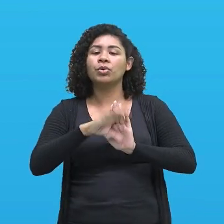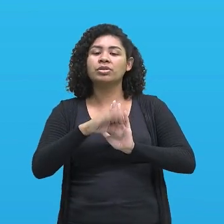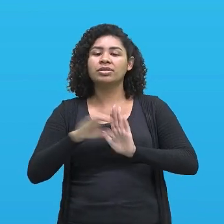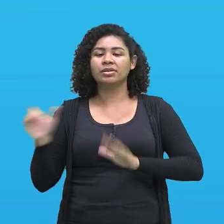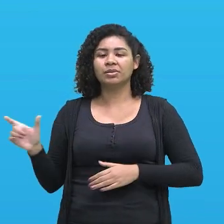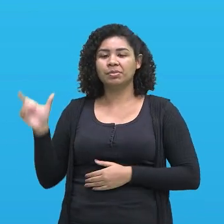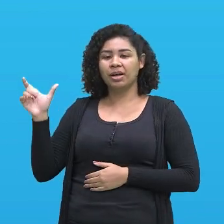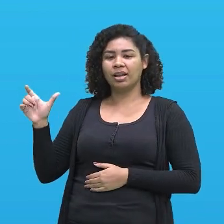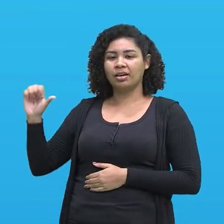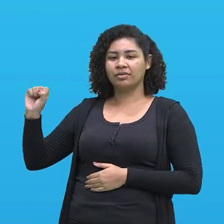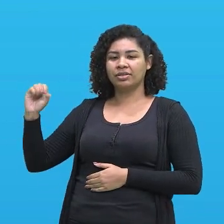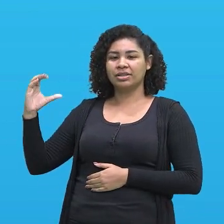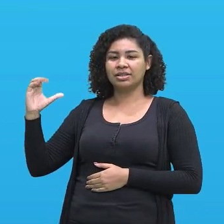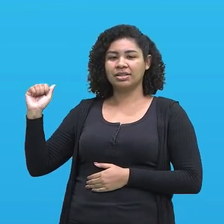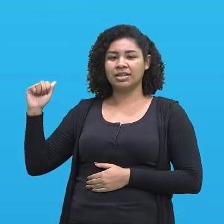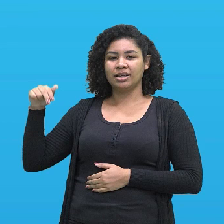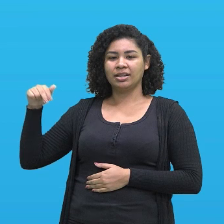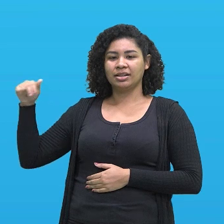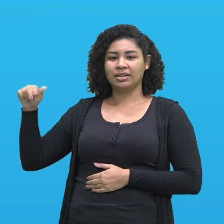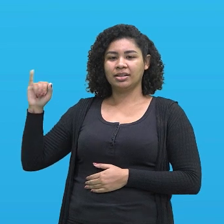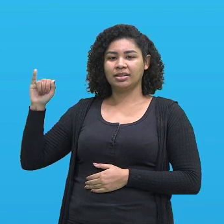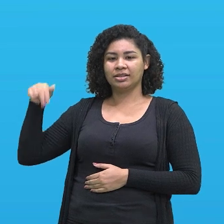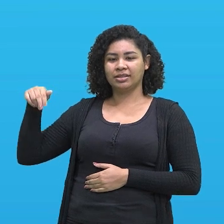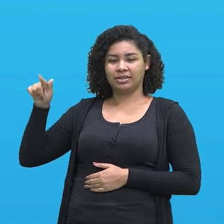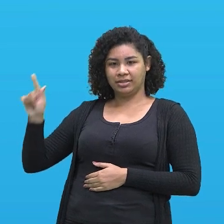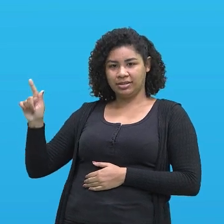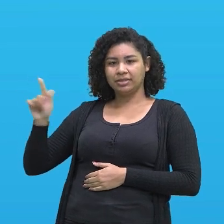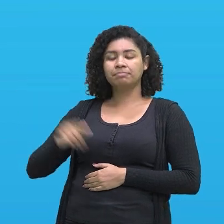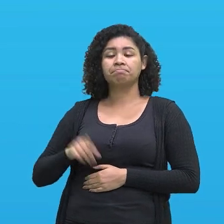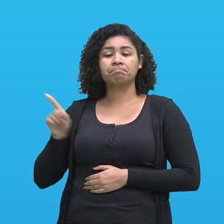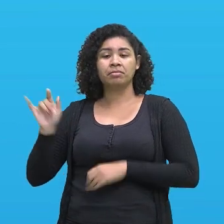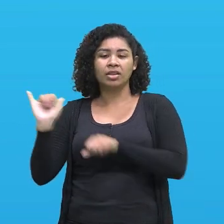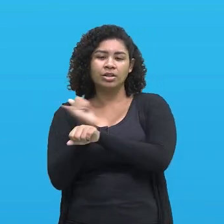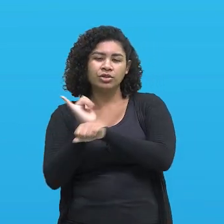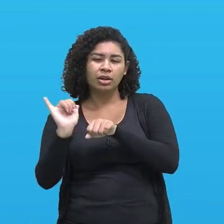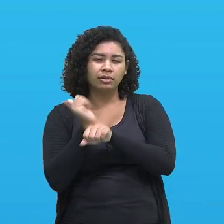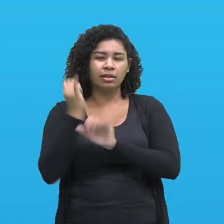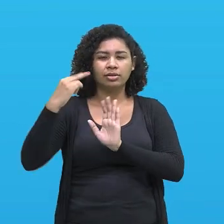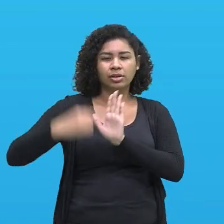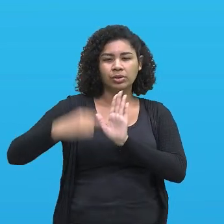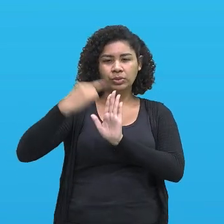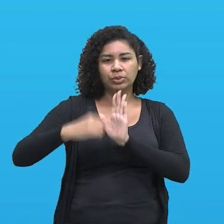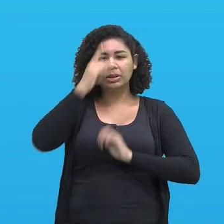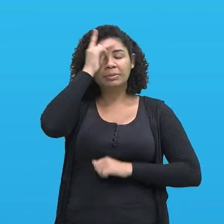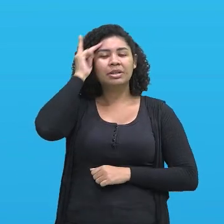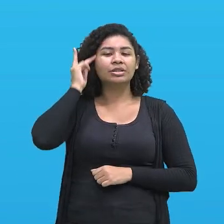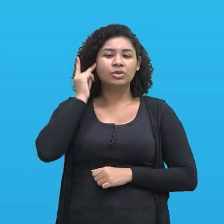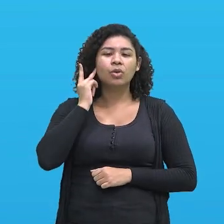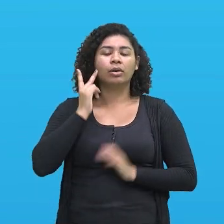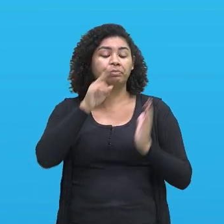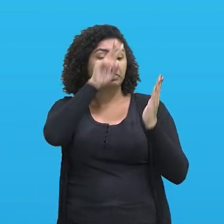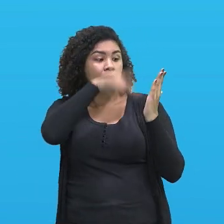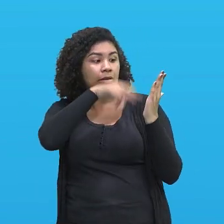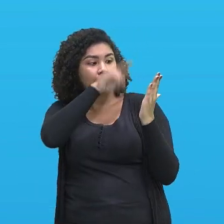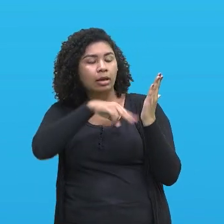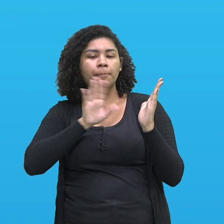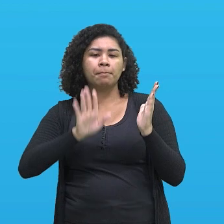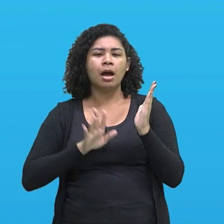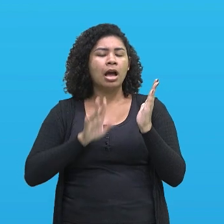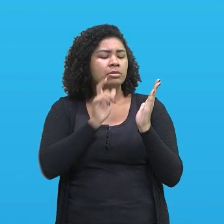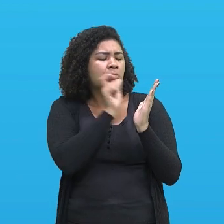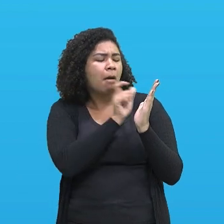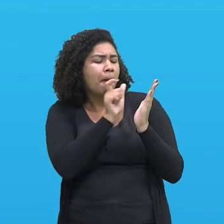scanning, que é uma técnica de leitura em que o leitor obtém informações do texto sem precisar